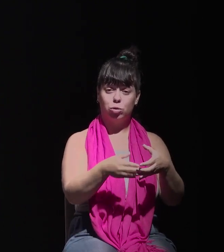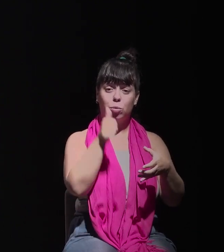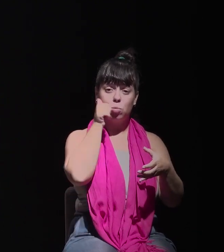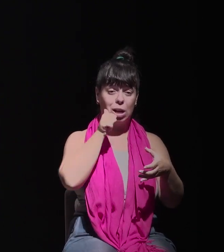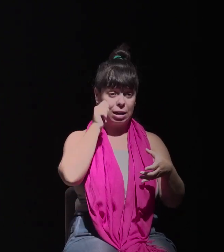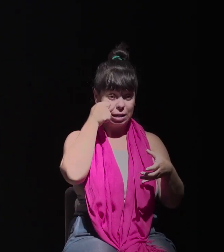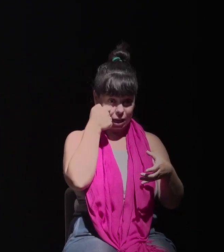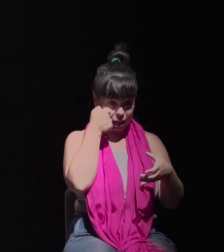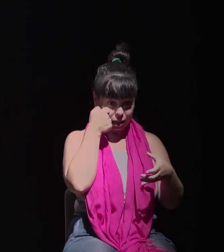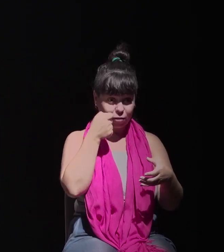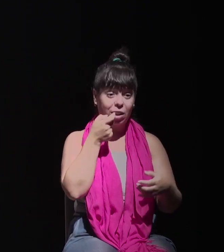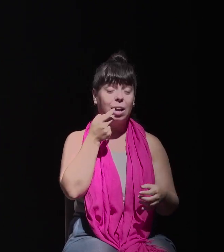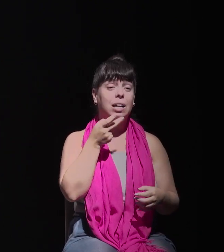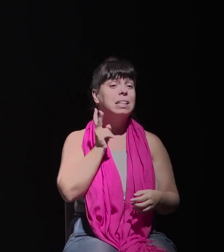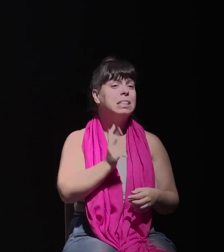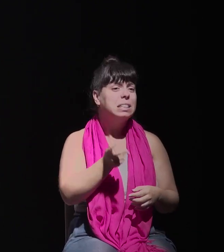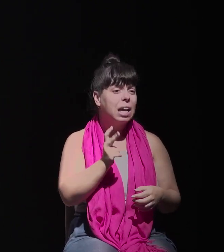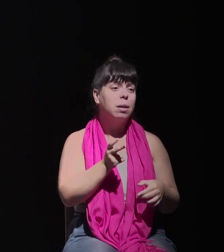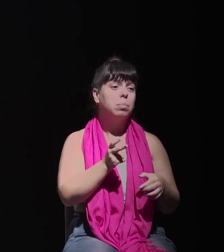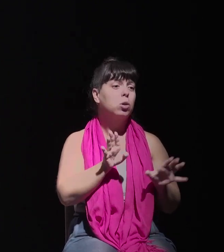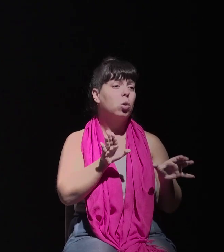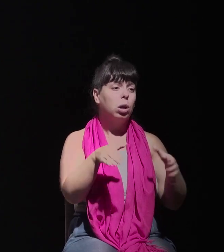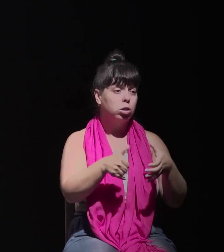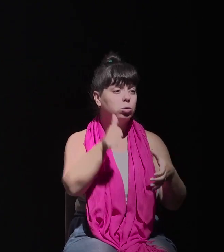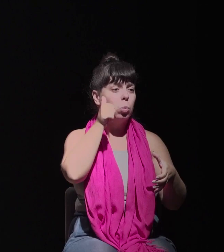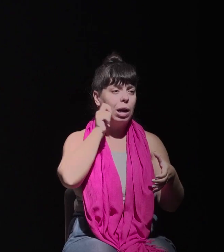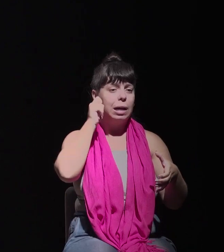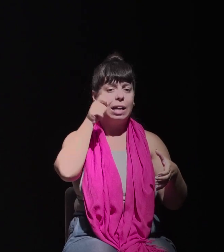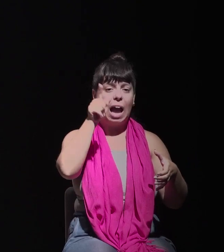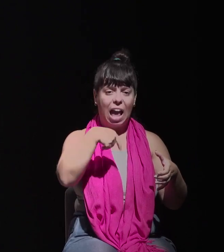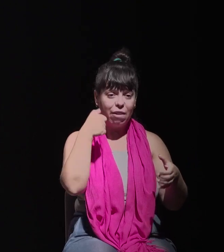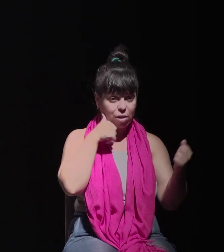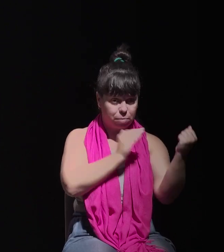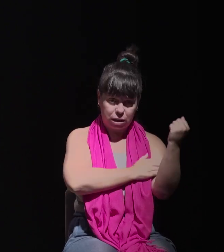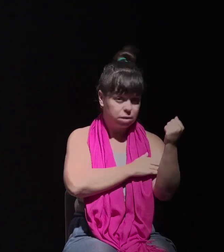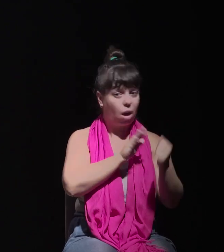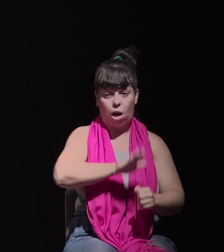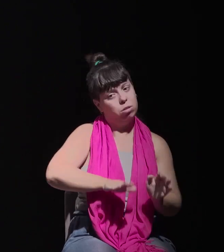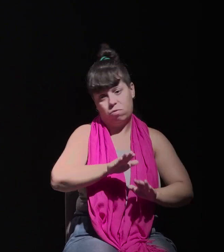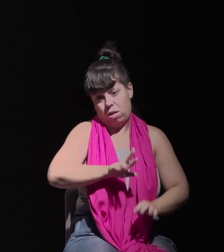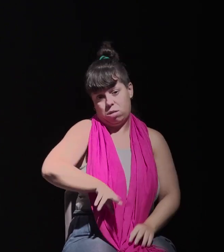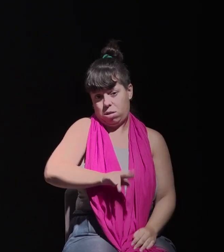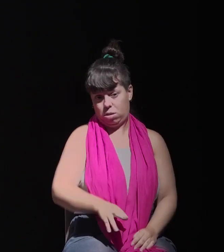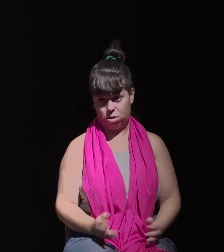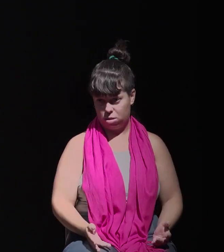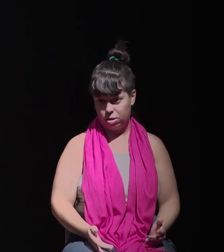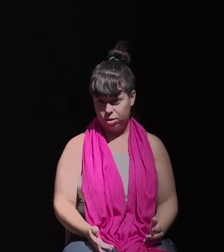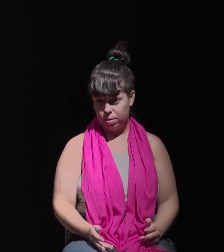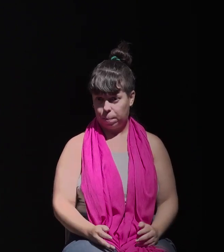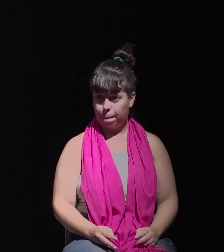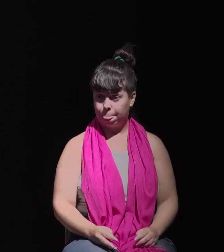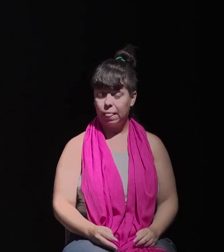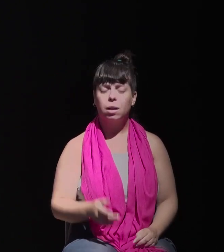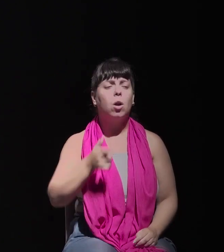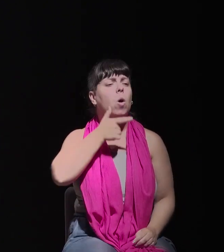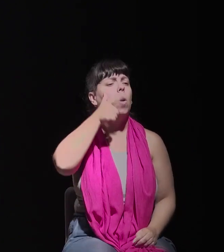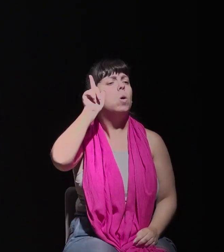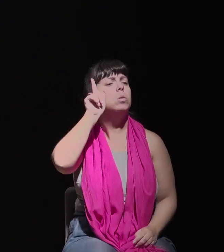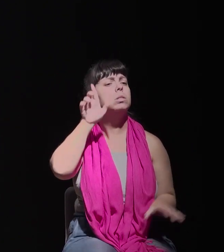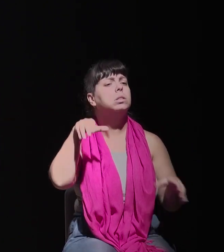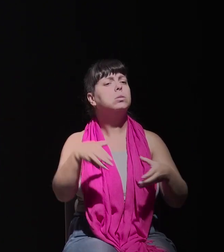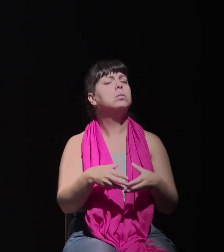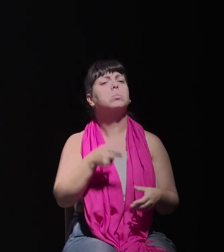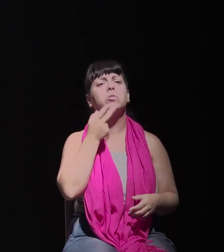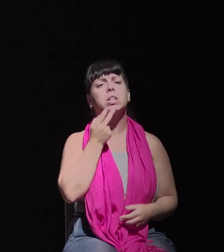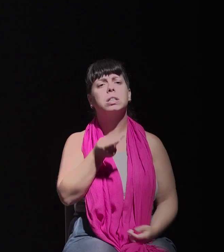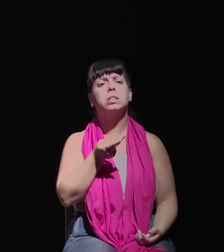importante a gente dizer que nem todo coletivo de mulher negra é um coletivo feminista. Tem essa... Ontem, num grupo, a gente